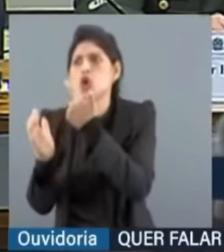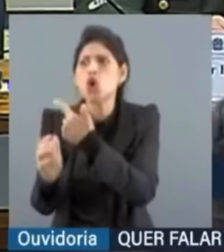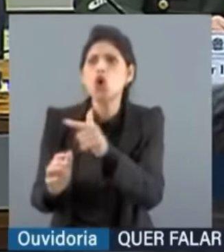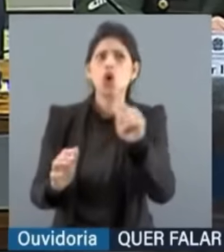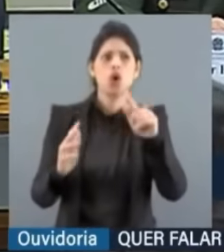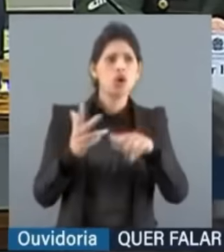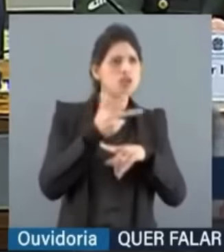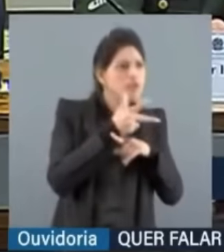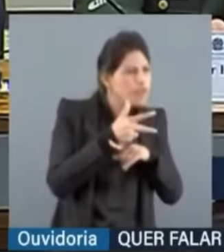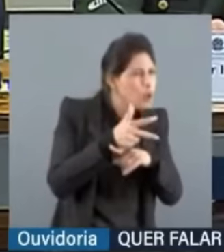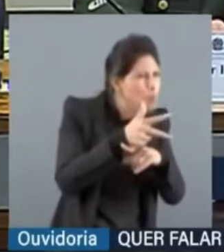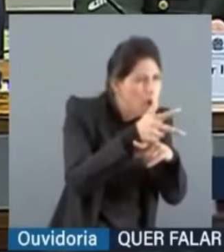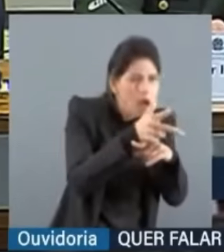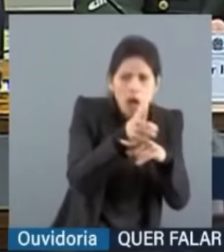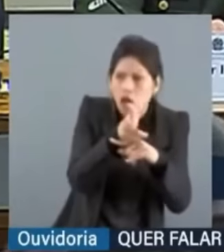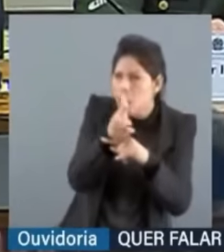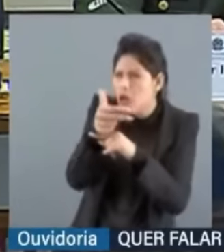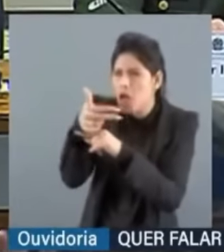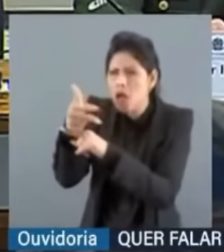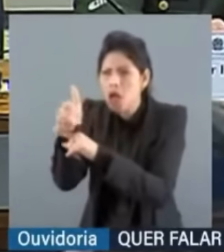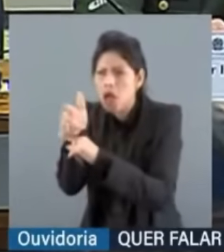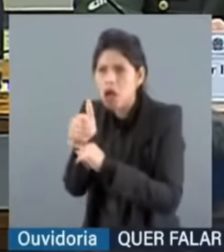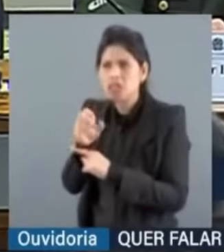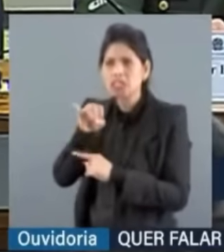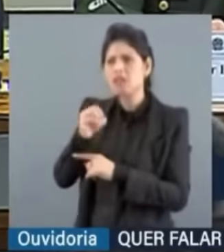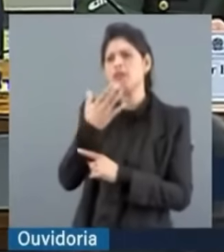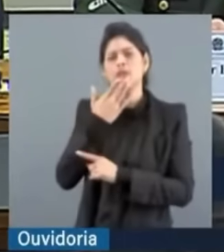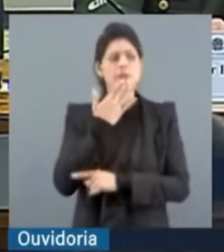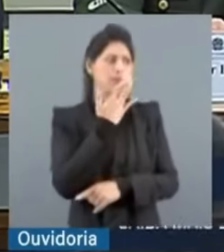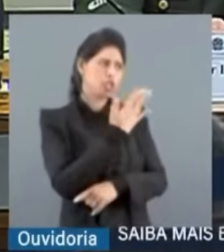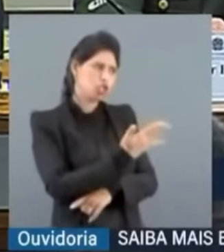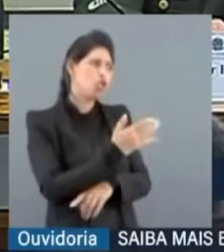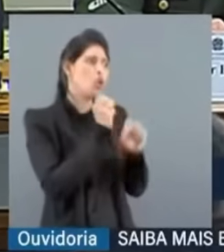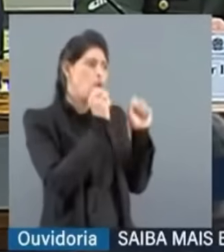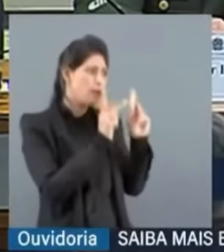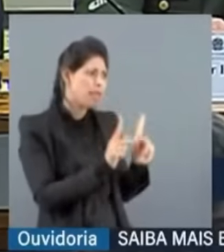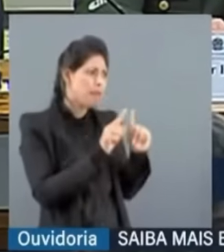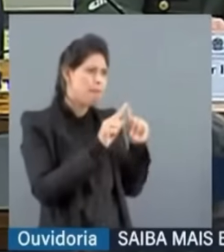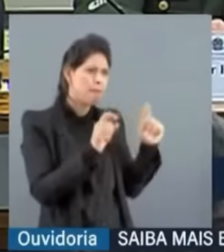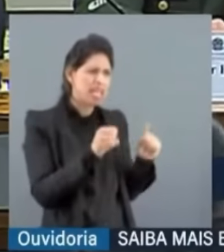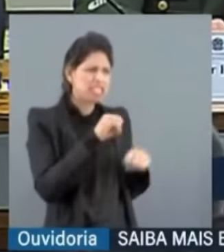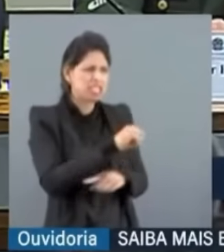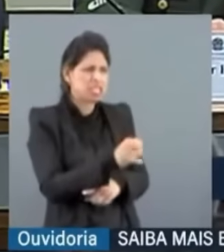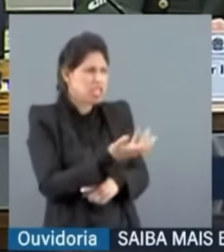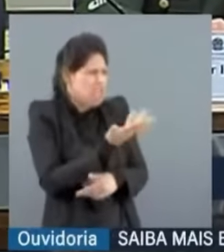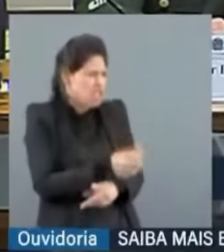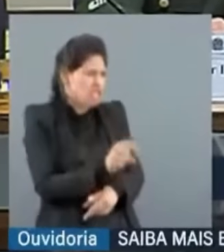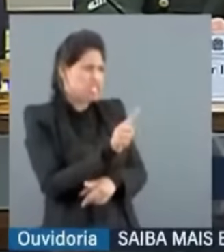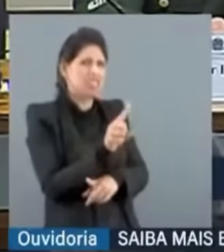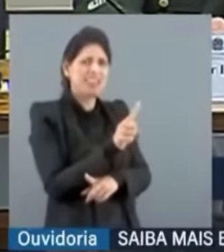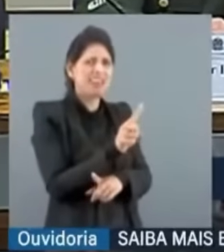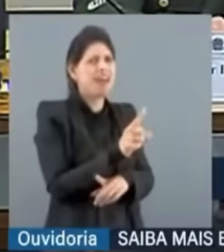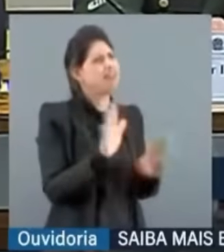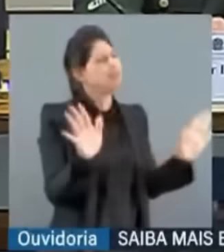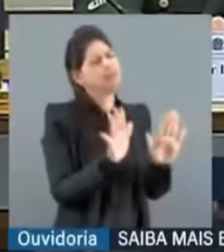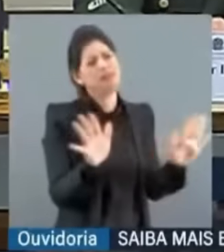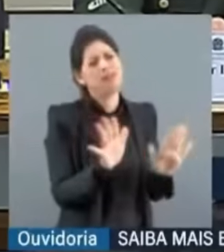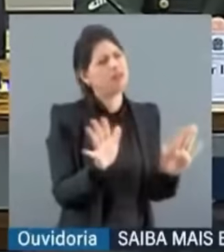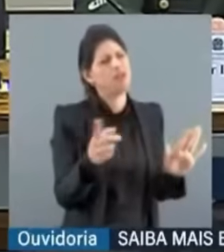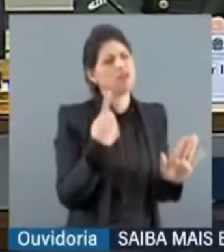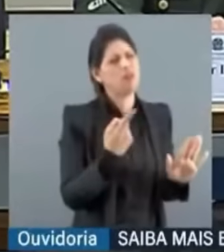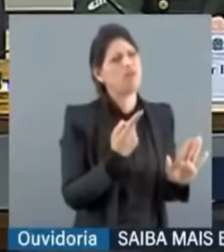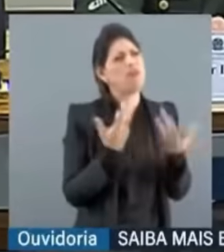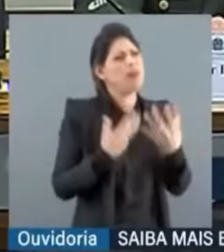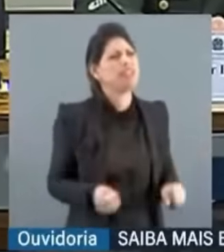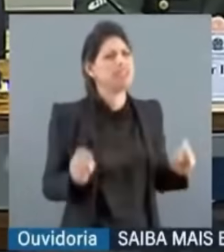do parlamentar. Pode ser que você peça a um amigo seu que o filme, mas que não seja, não sendo dessa forma, que nós não vamos